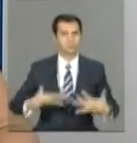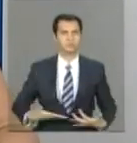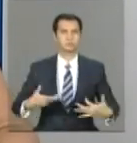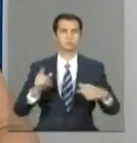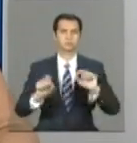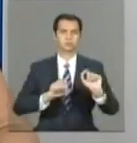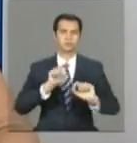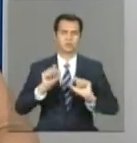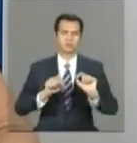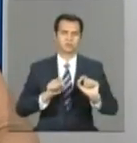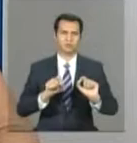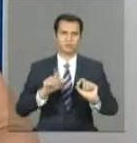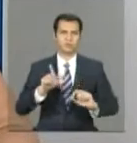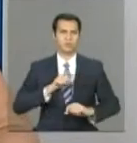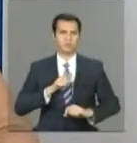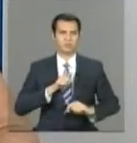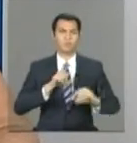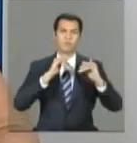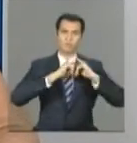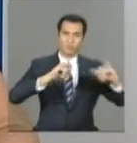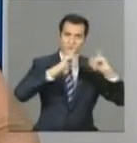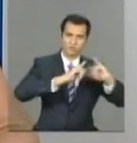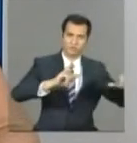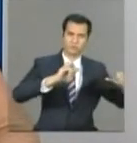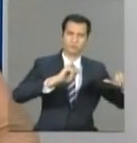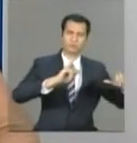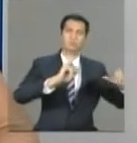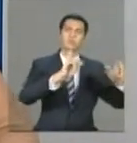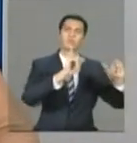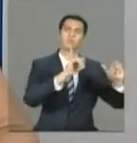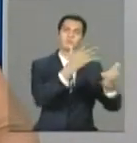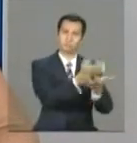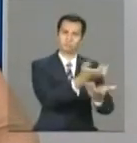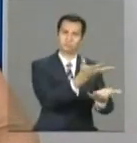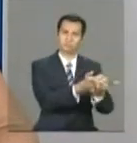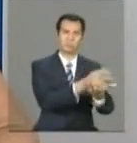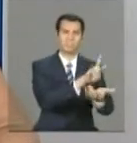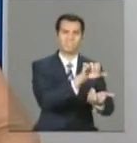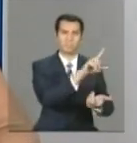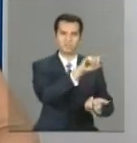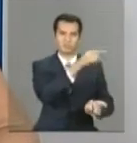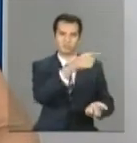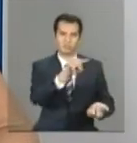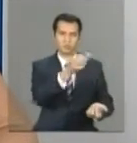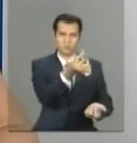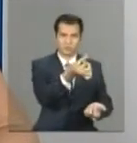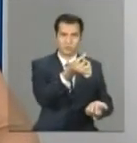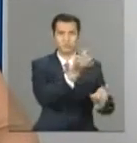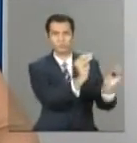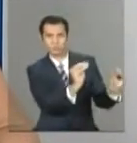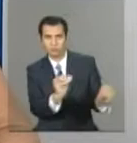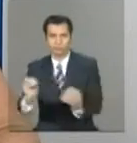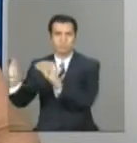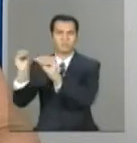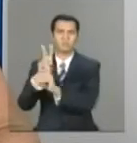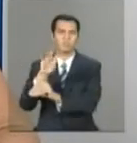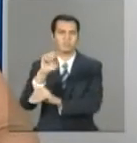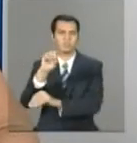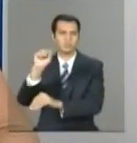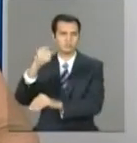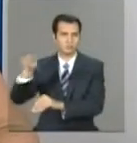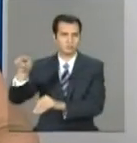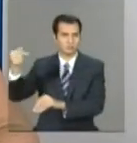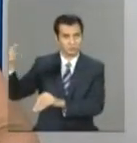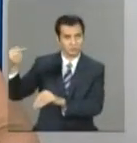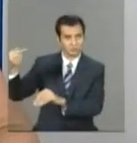no processo de migração das informações da base do cadastro que estavam na versão 6 para a versão 7, nós tentamos,